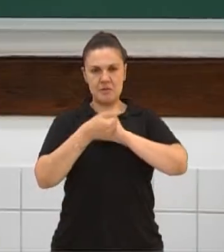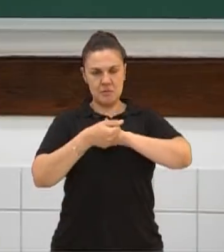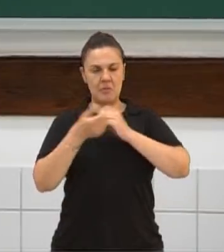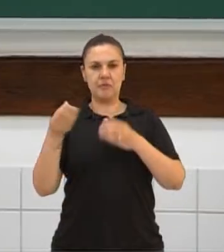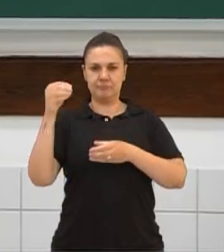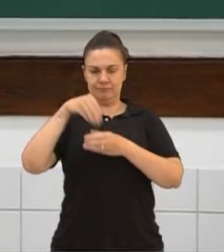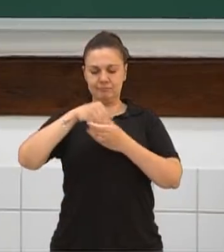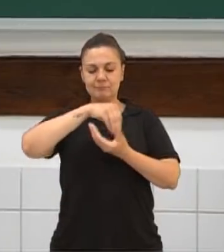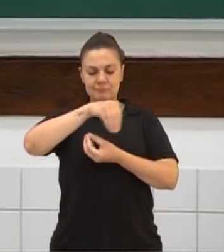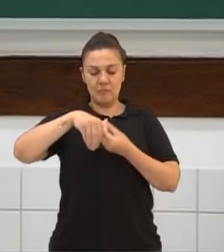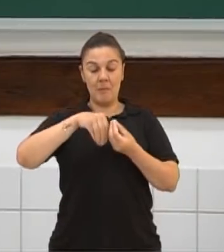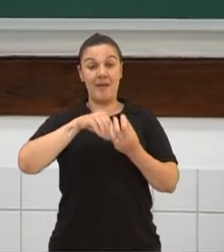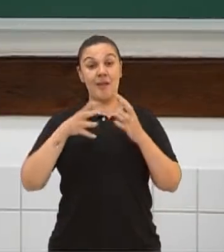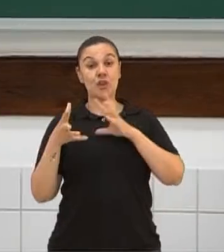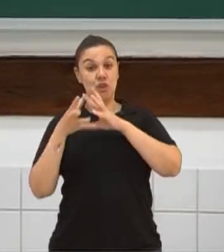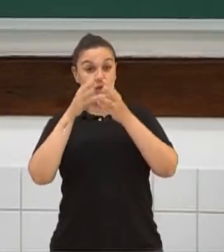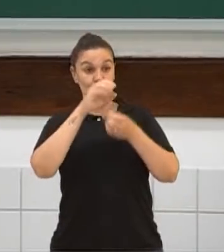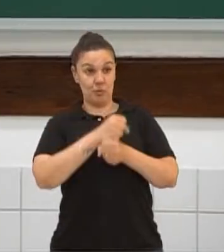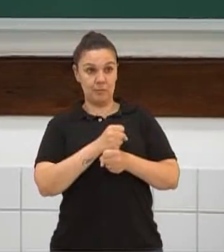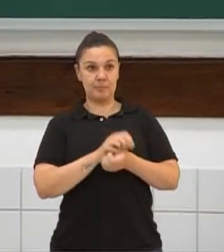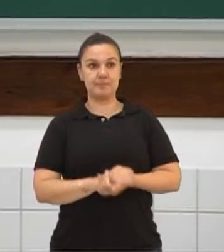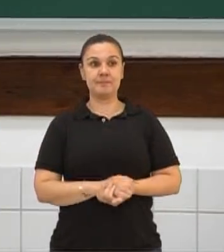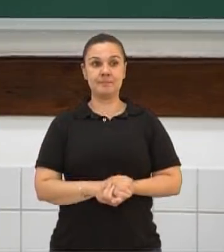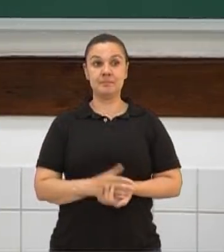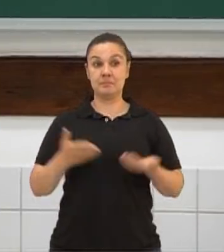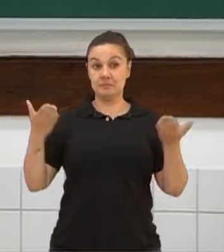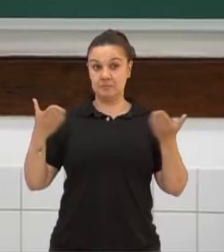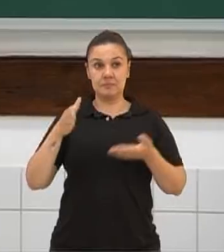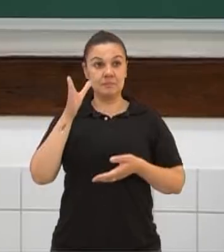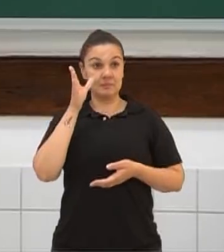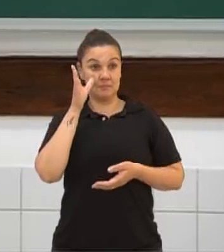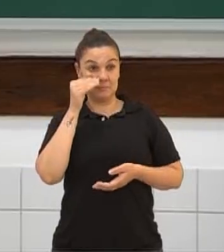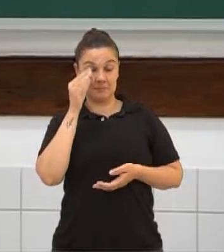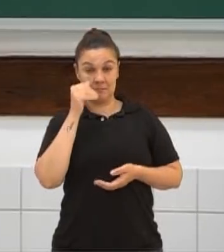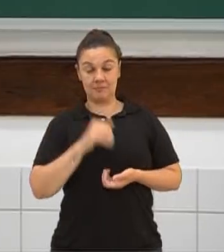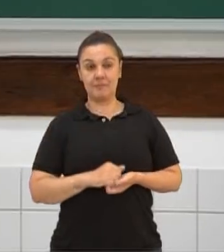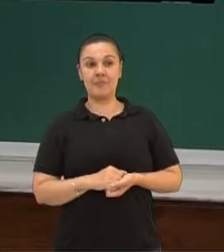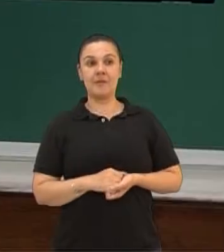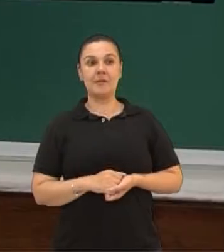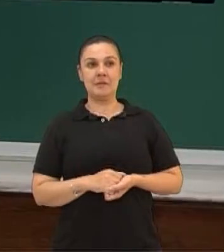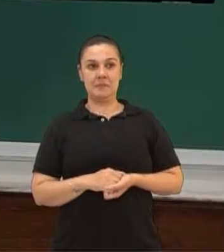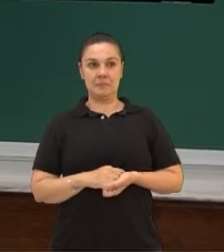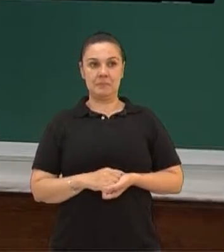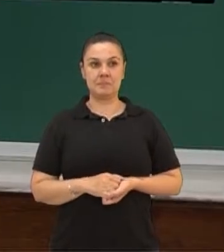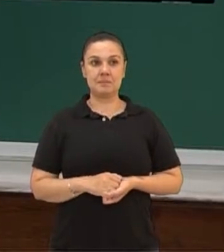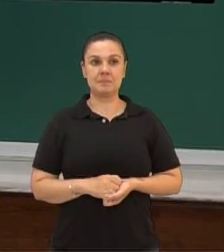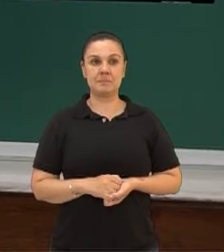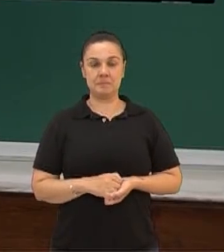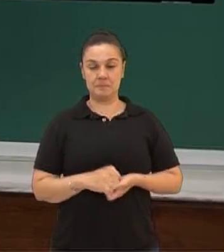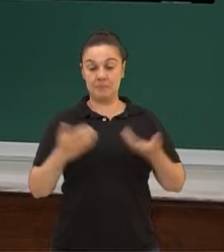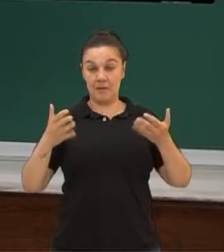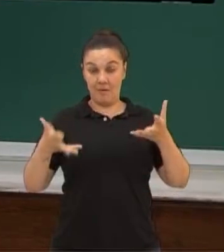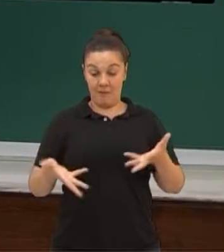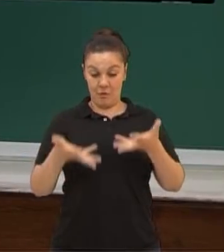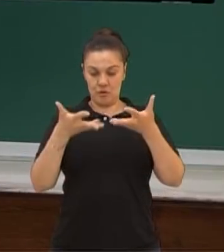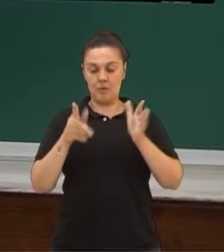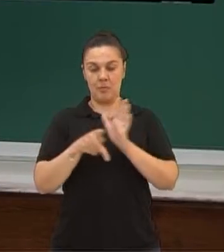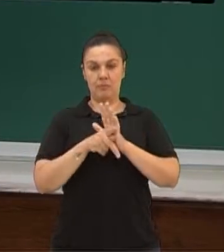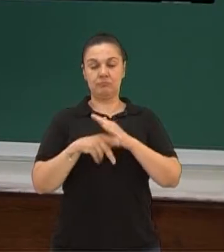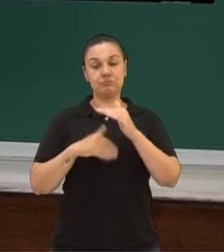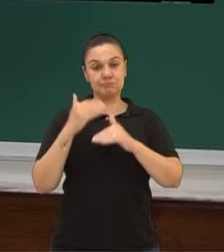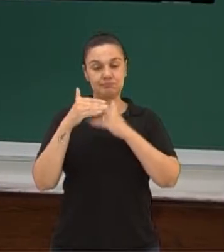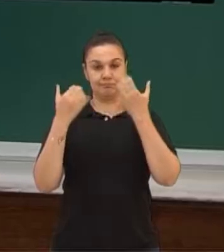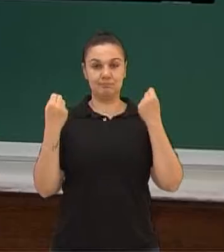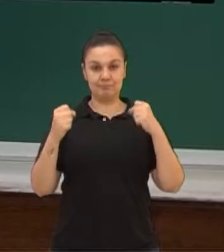faz parte, mas não é somente ele. Agora vamos aí falar sobre algumas curiosidades que contribuíram aí para o desenvolvimento